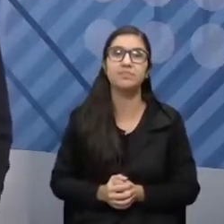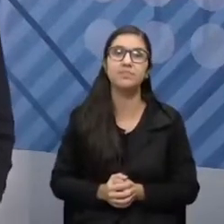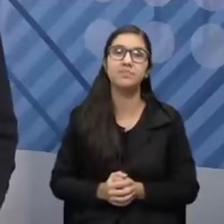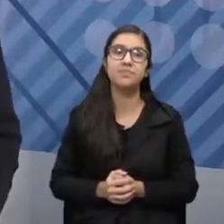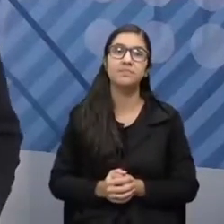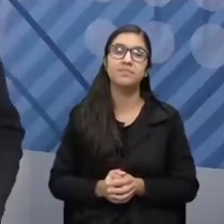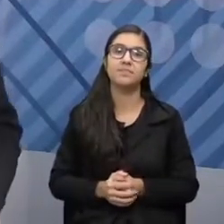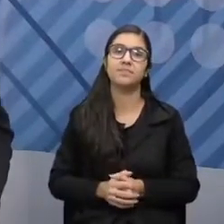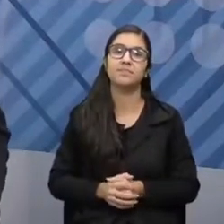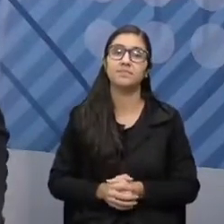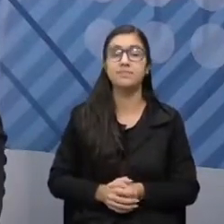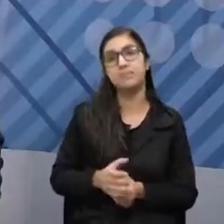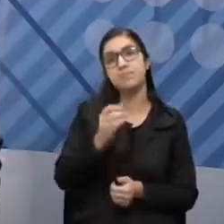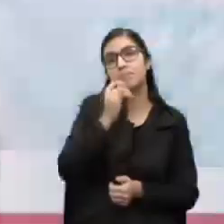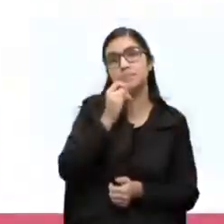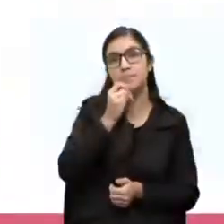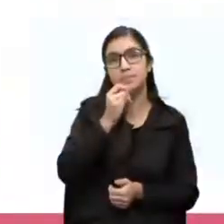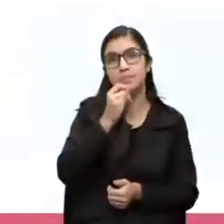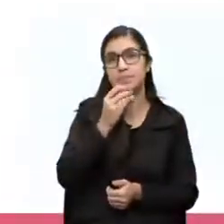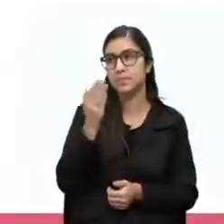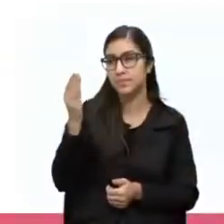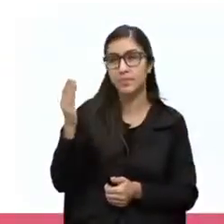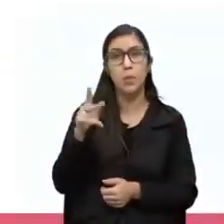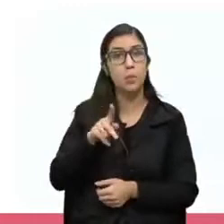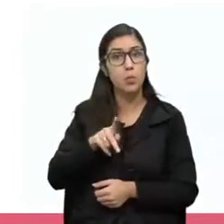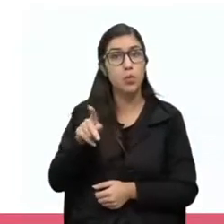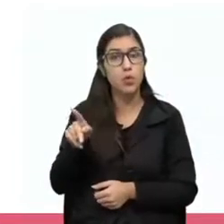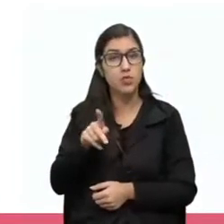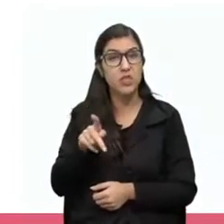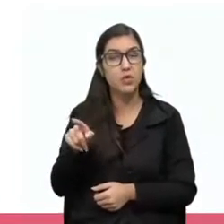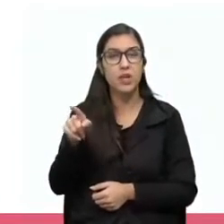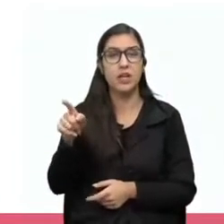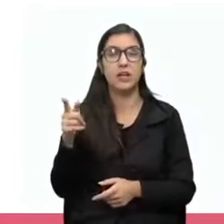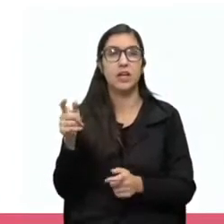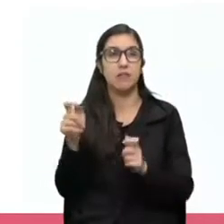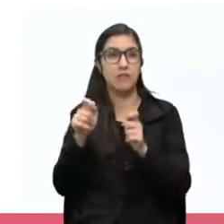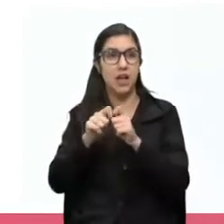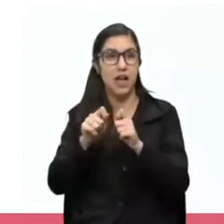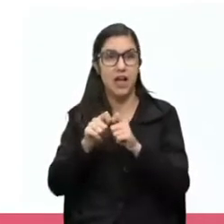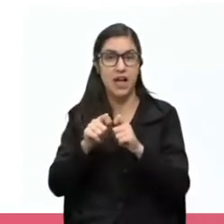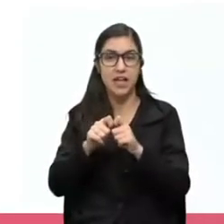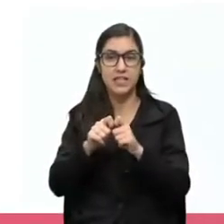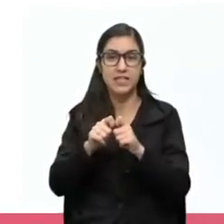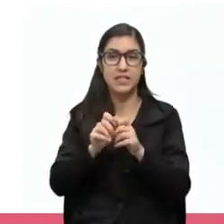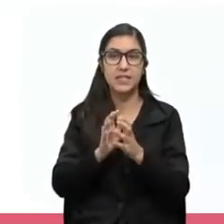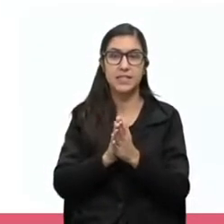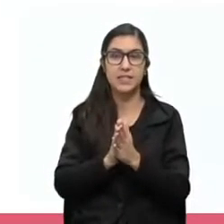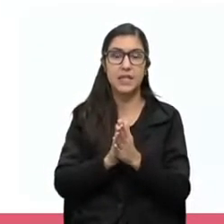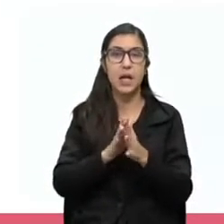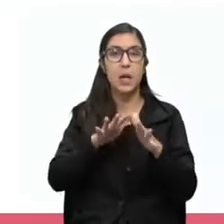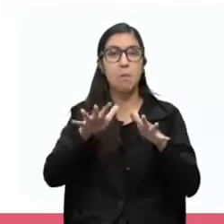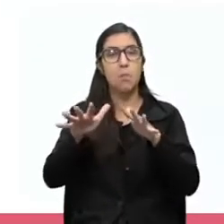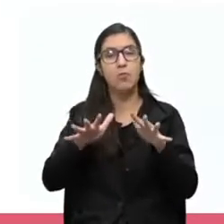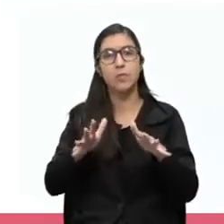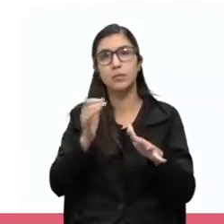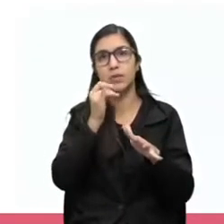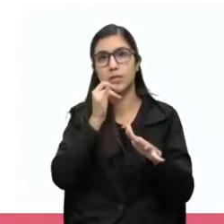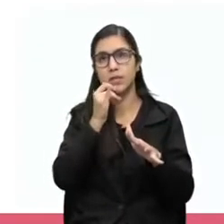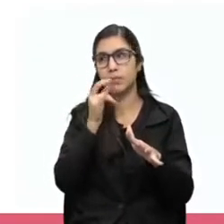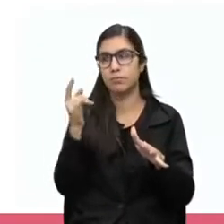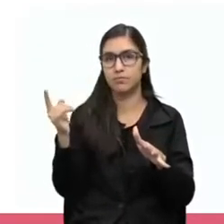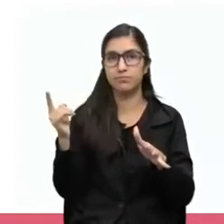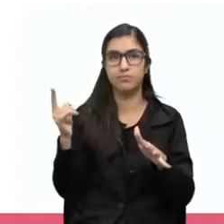Então, um exemplo disso é que o professor, ele realiza movimentos, por exemplo, aqui